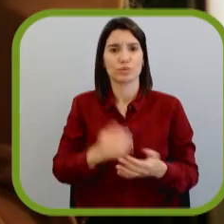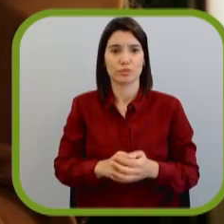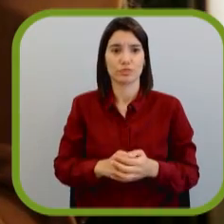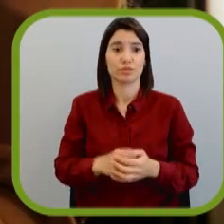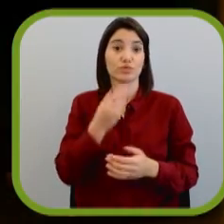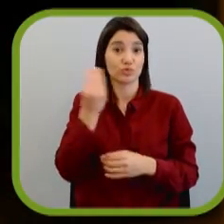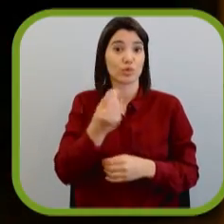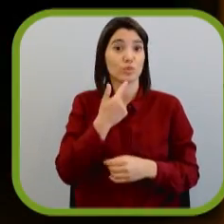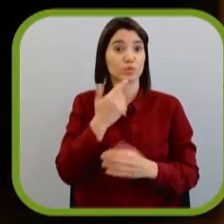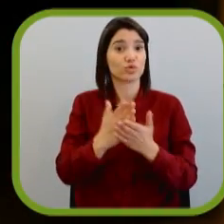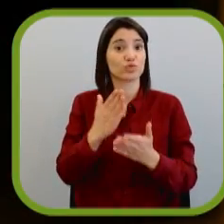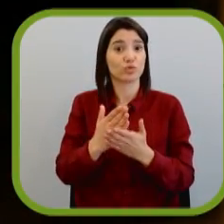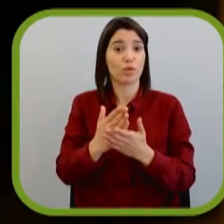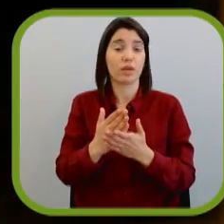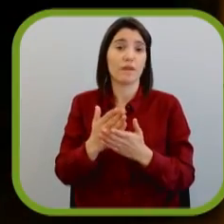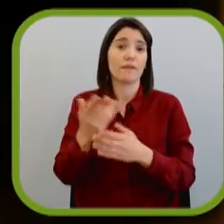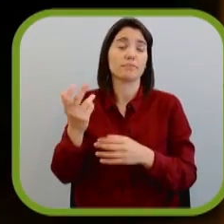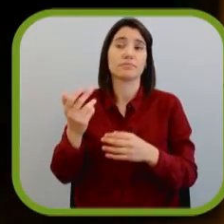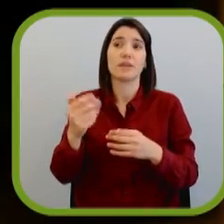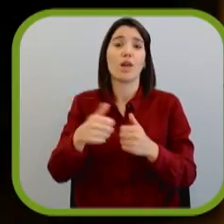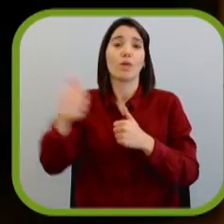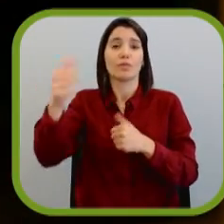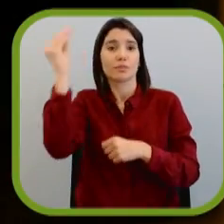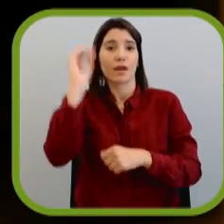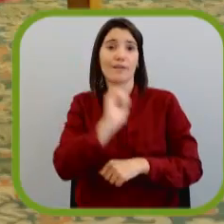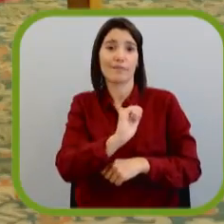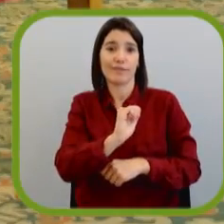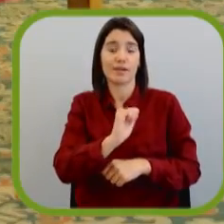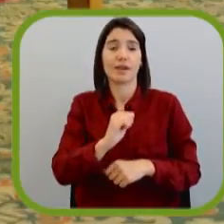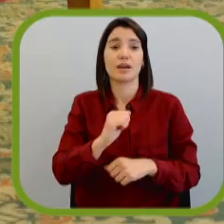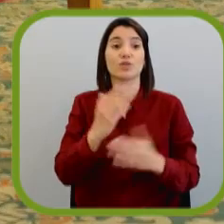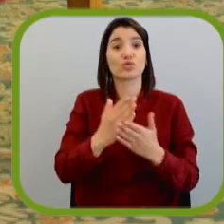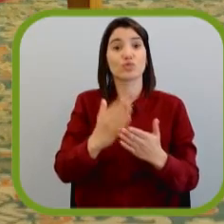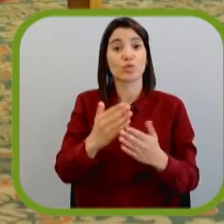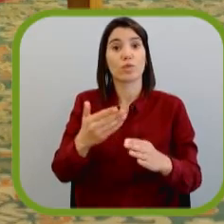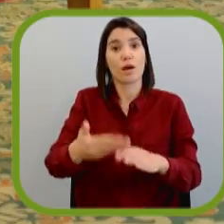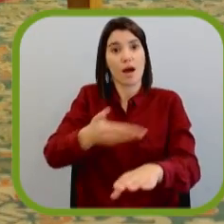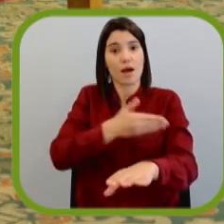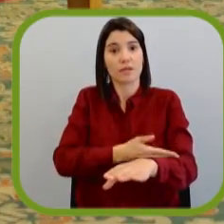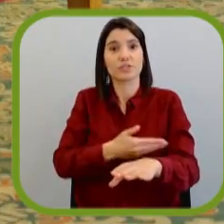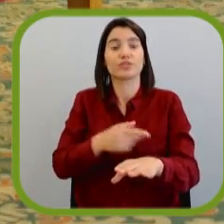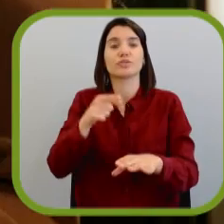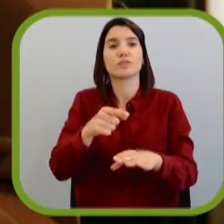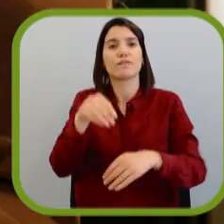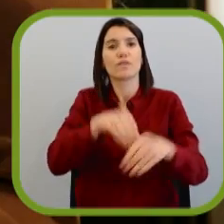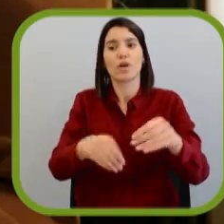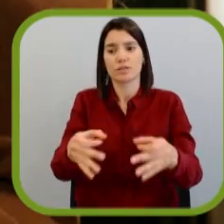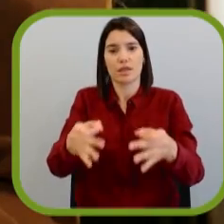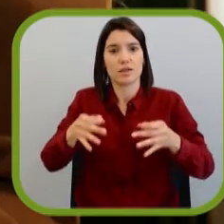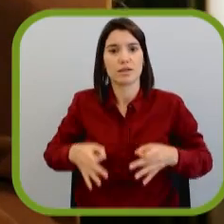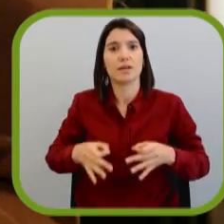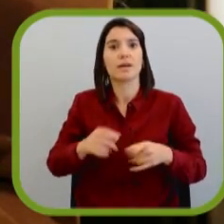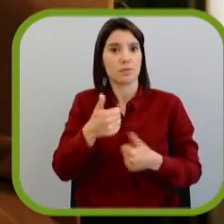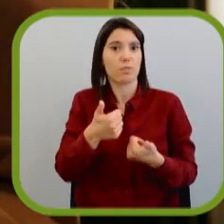muitos jovens que estudam fora do sítio onde vivem. Acho que o voto antecipado em mobilidade foi uma excelente